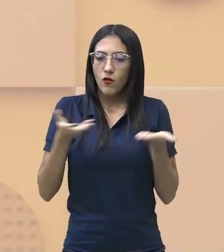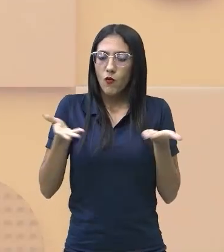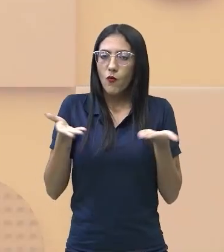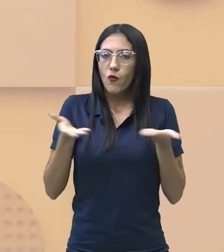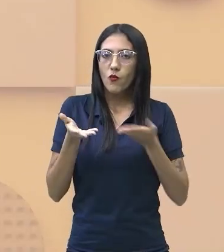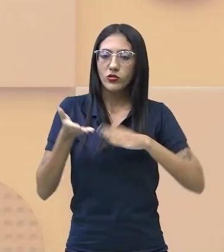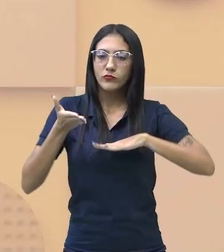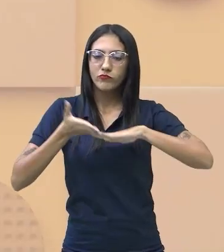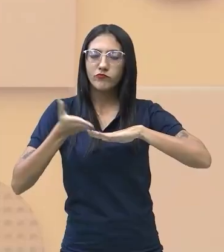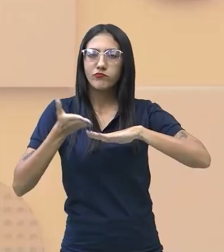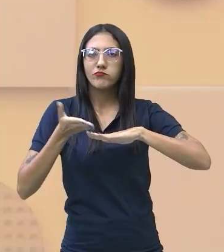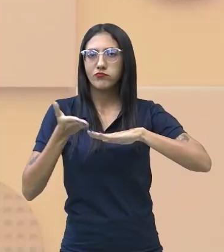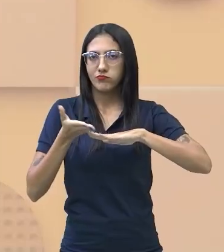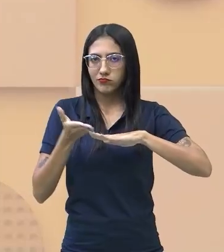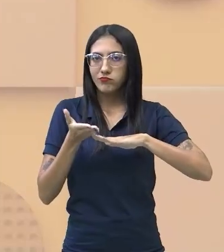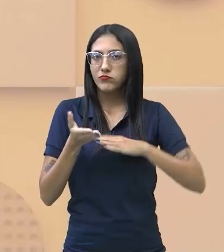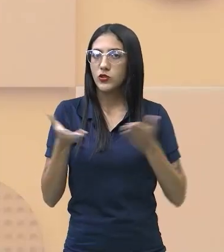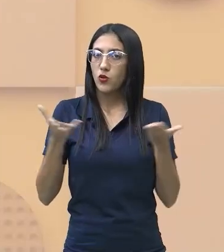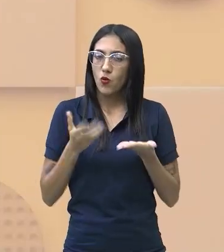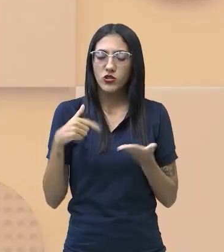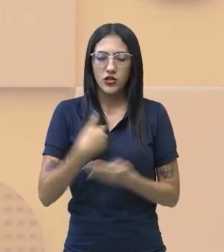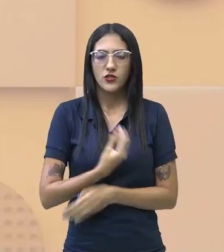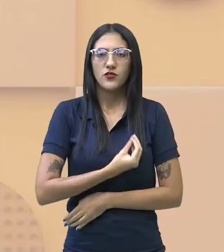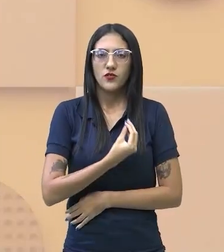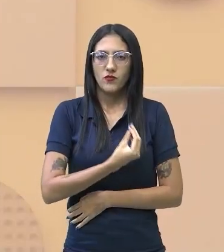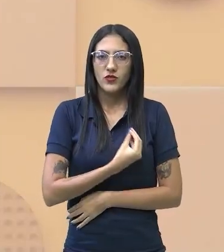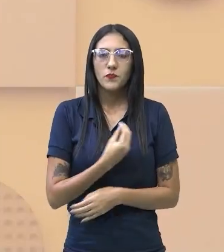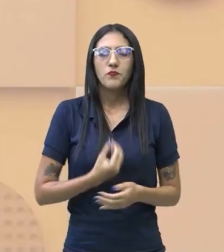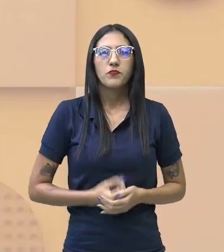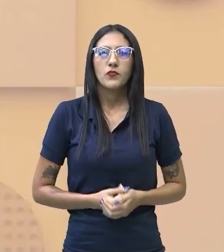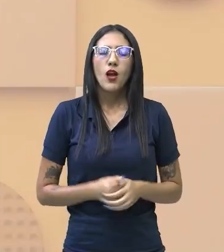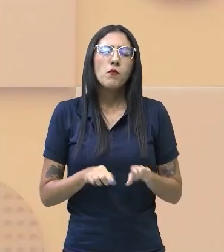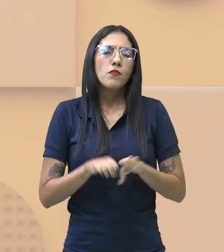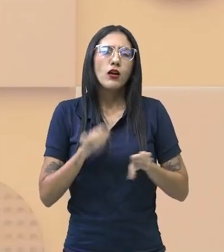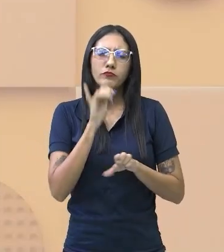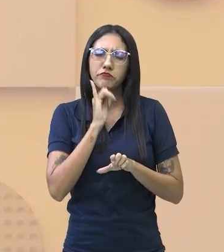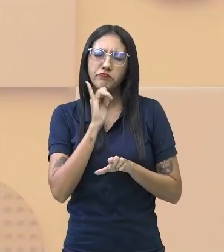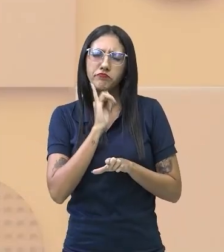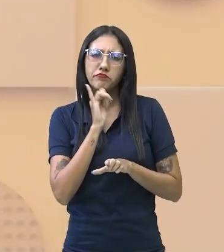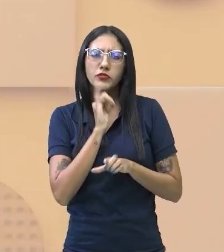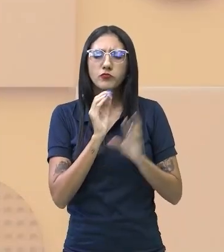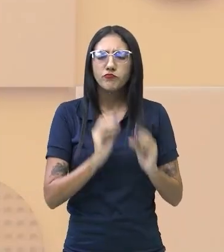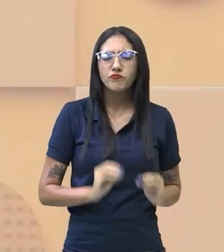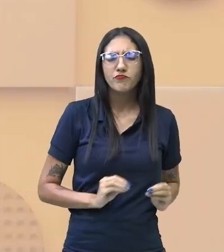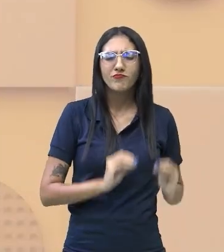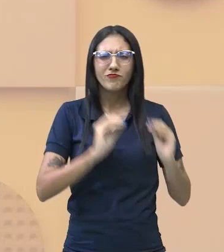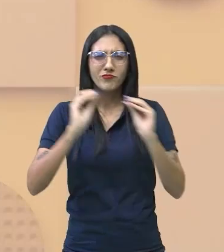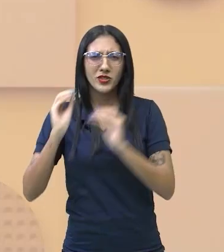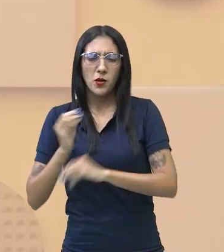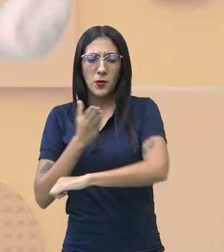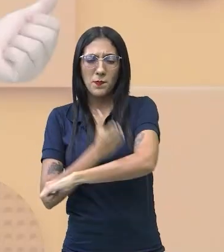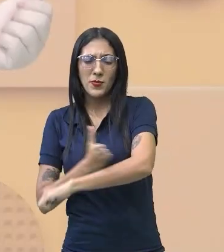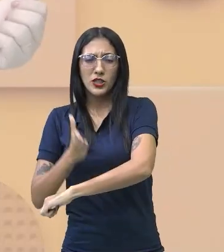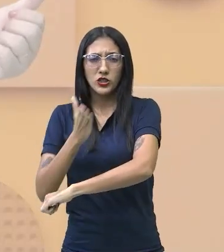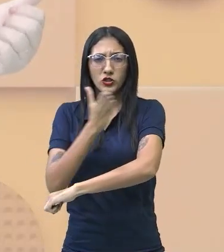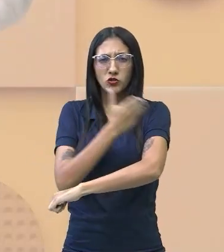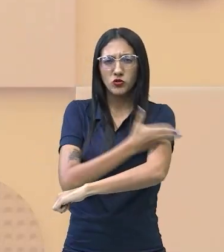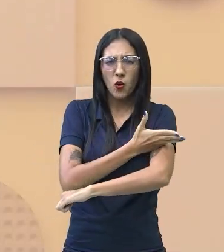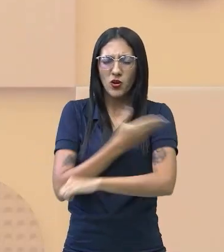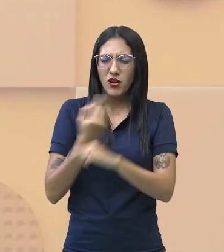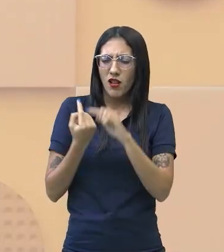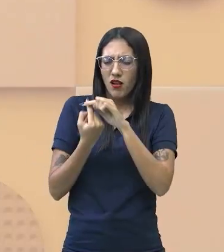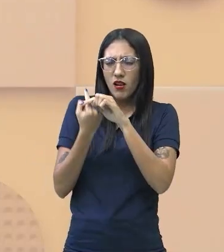tempo atual que nós vivemos. Mas, se a gente pudesse se transportar, então, lá para a pré-história, aquele